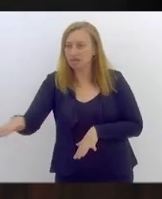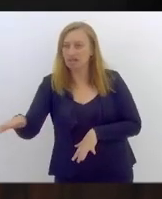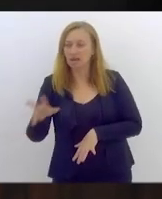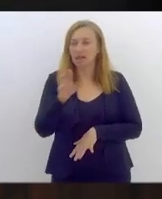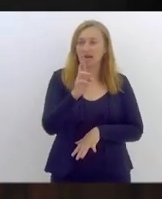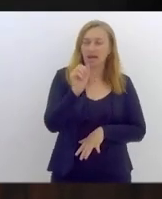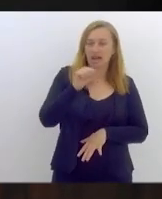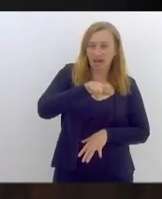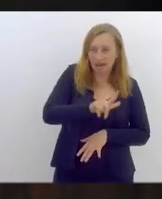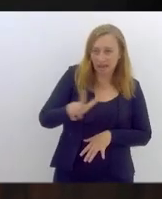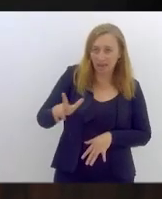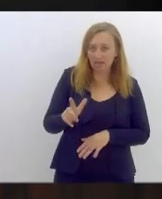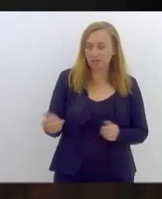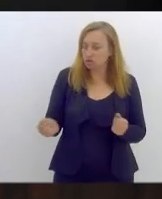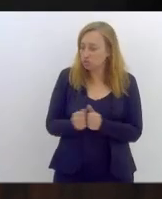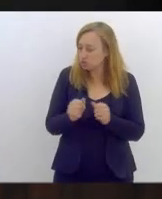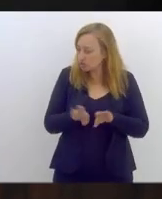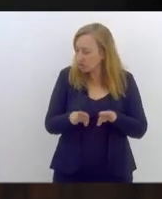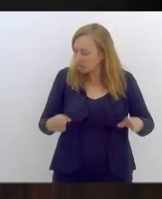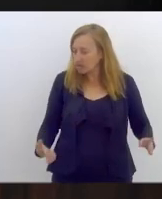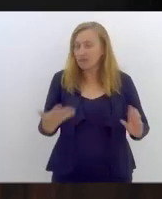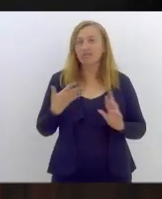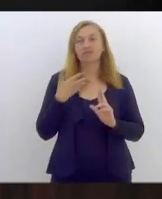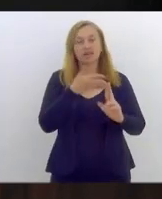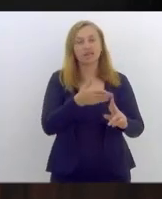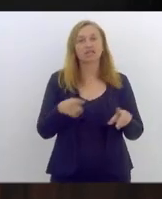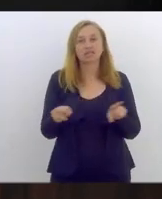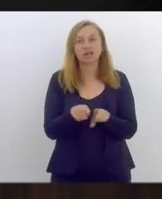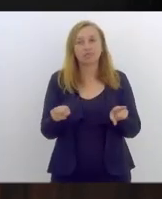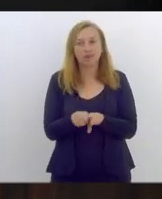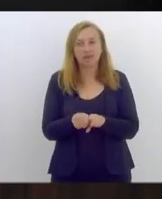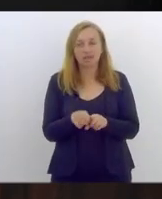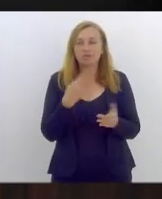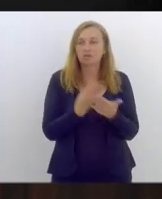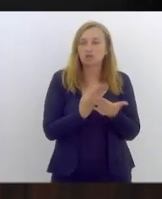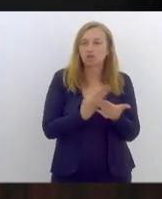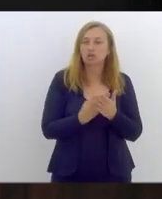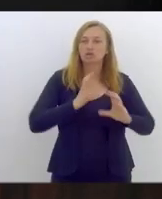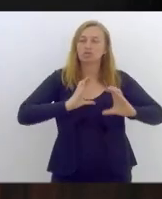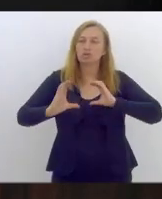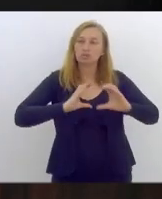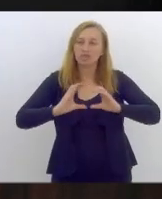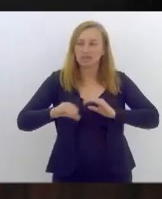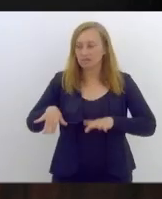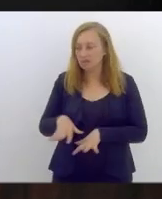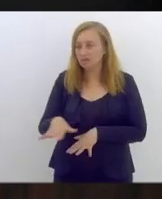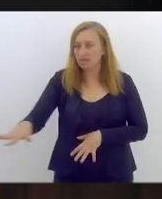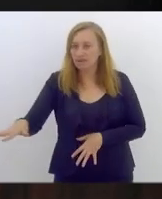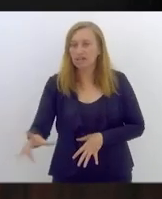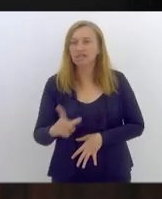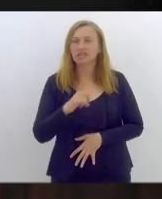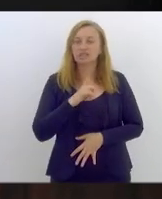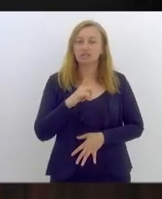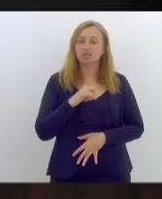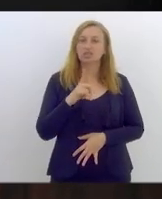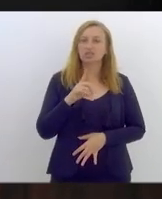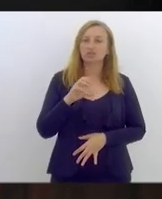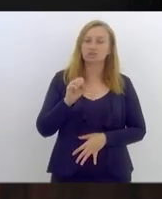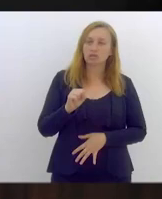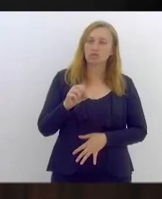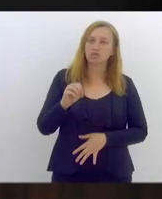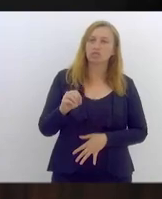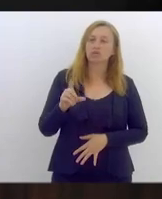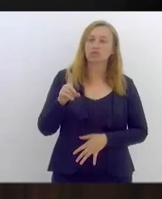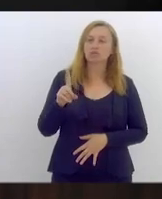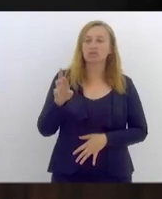Paiva, que está aqui nessa mesa, uma grande referência para os estudos de comunicação comunitária, tinha ali o Muniz Sodré também trazendo